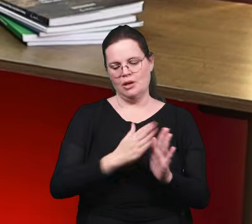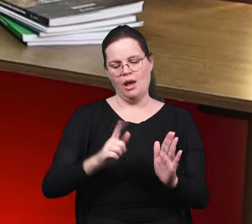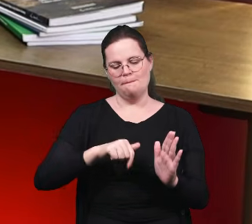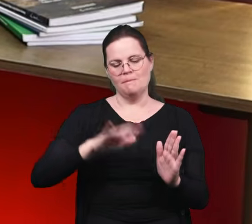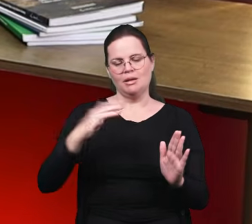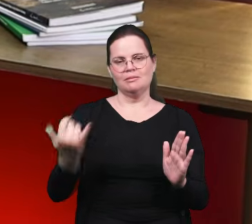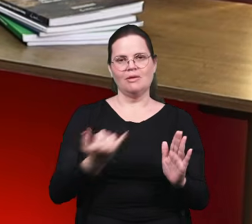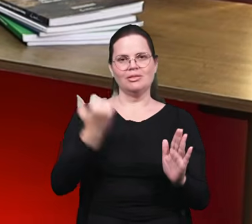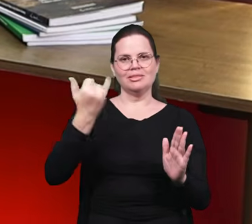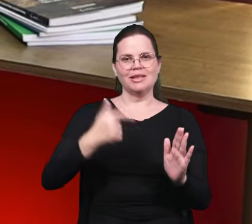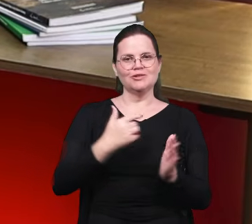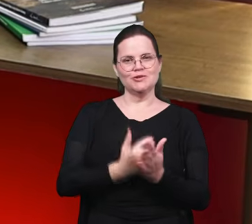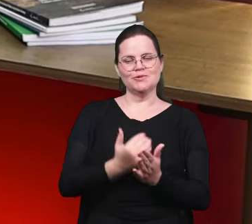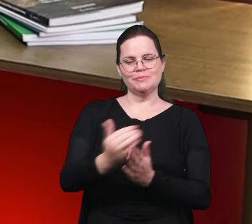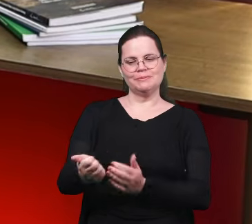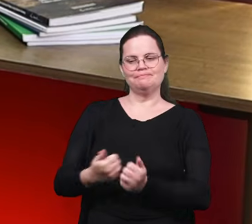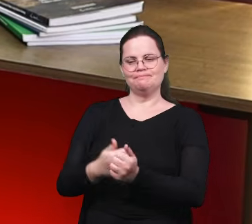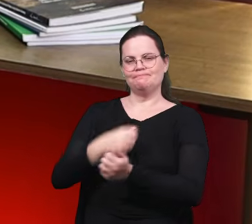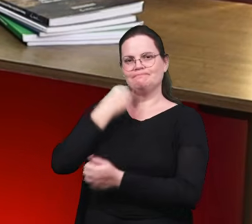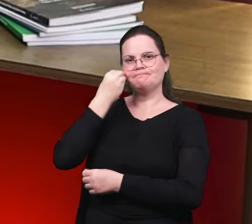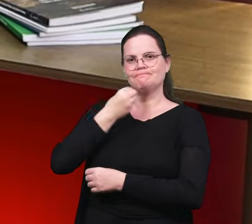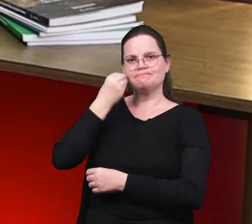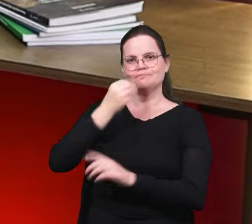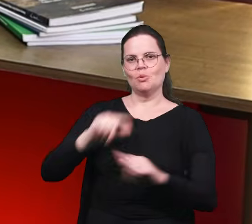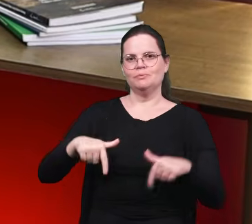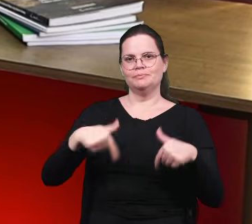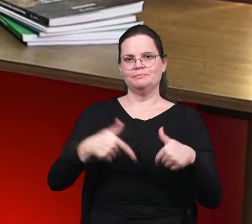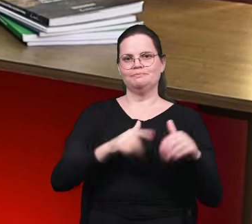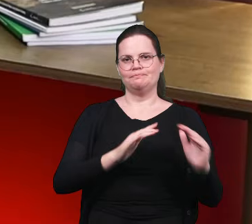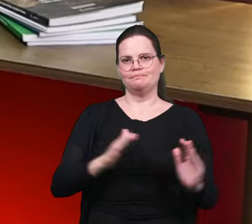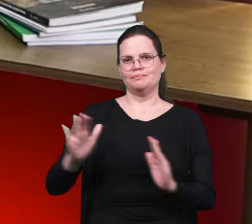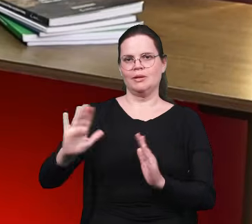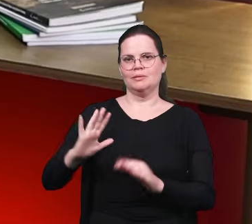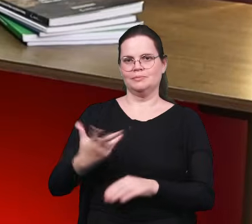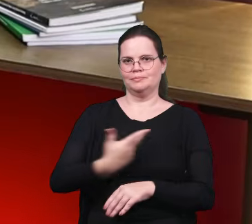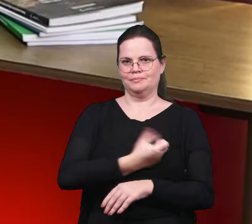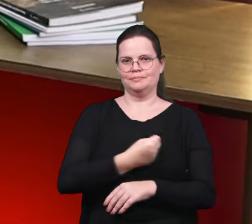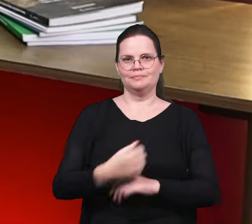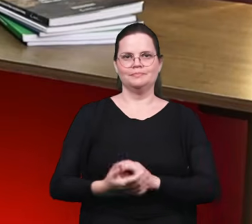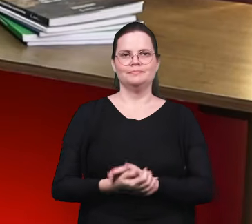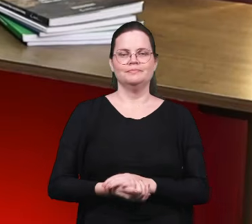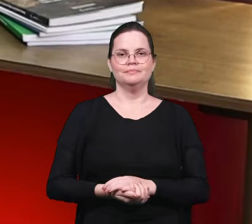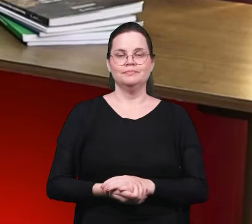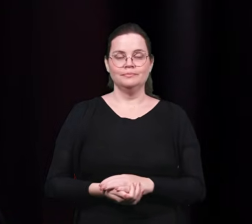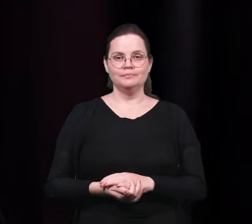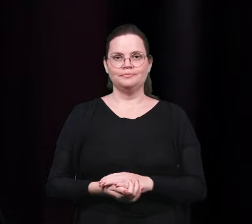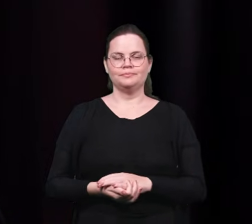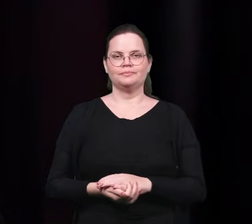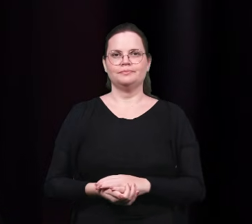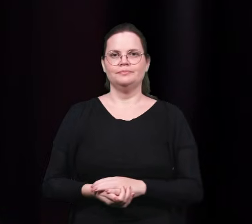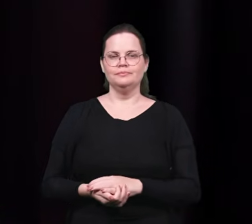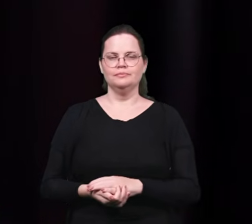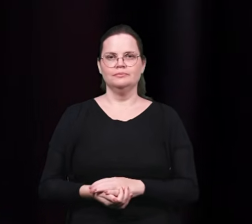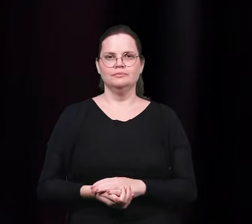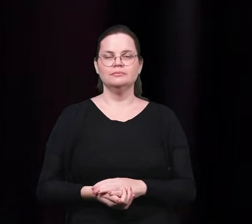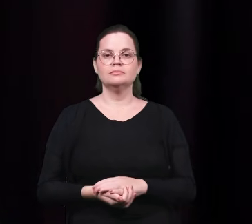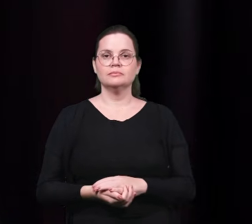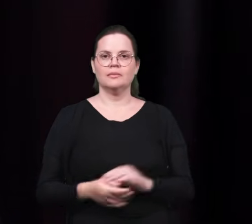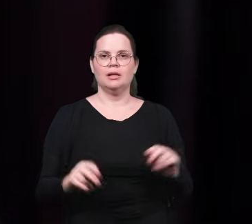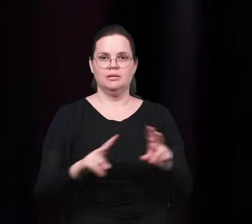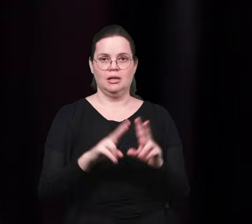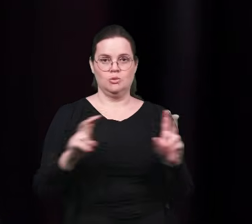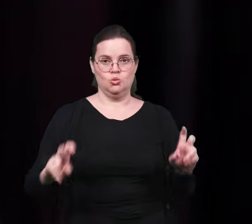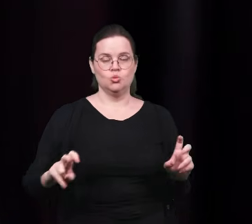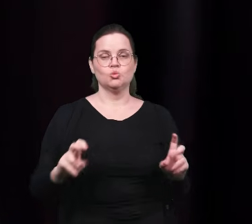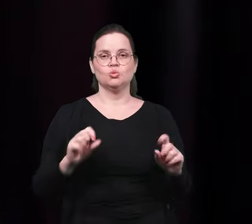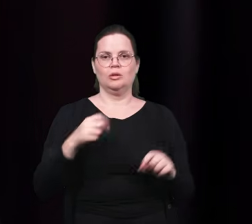né? E ele começou a viver o ato e o processo da salvação. Essa atitude